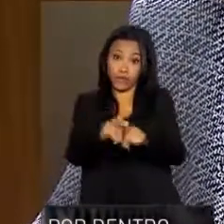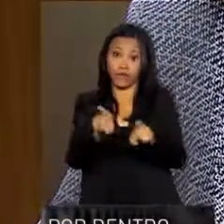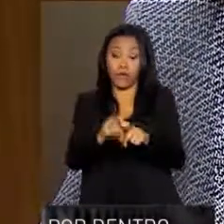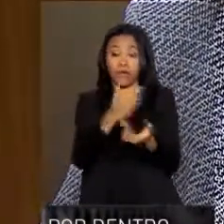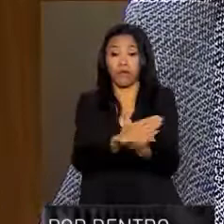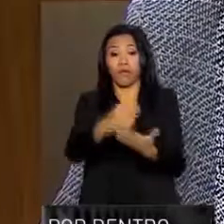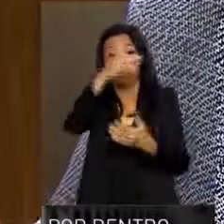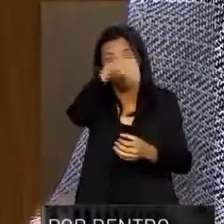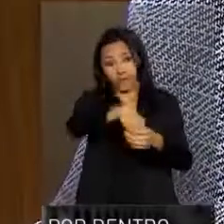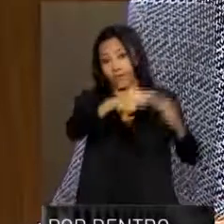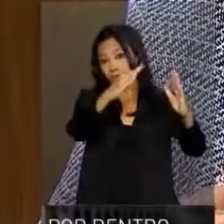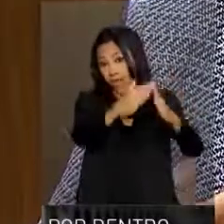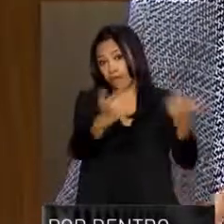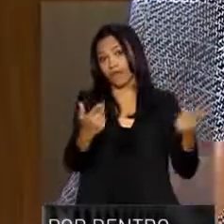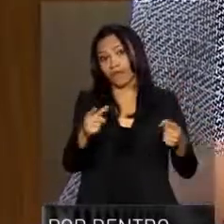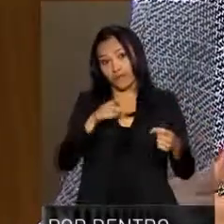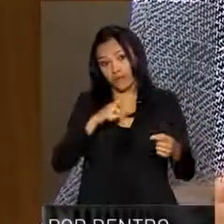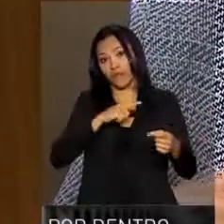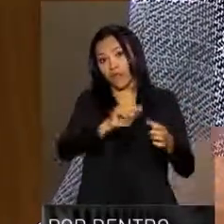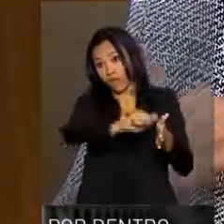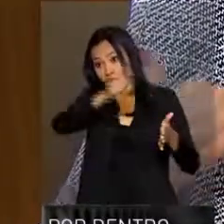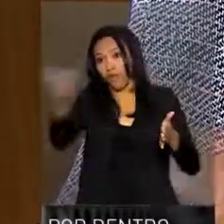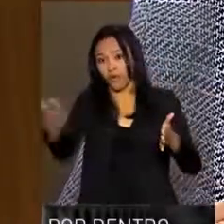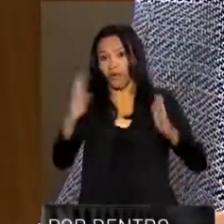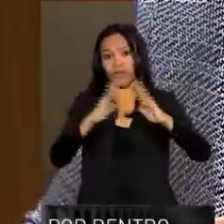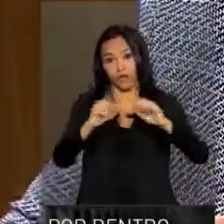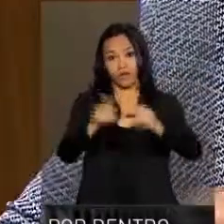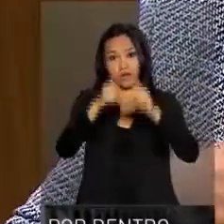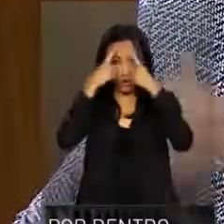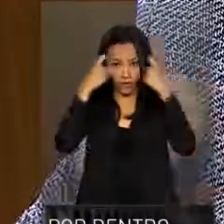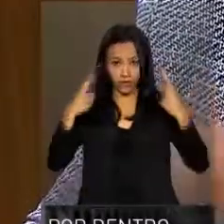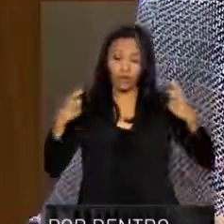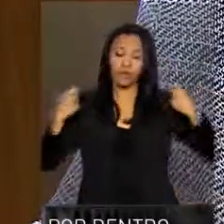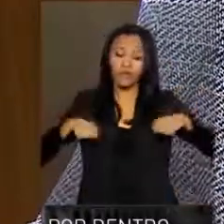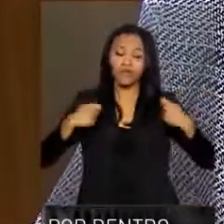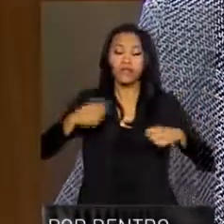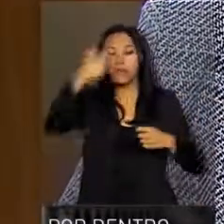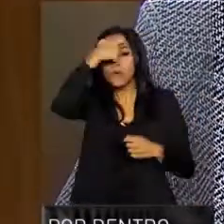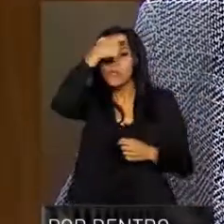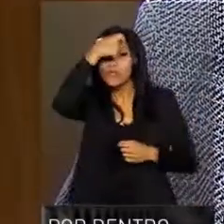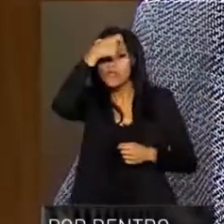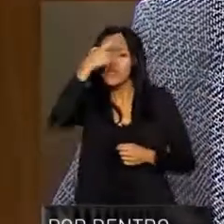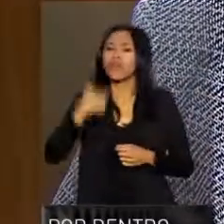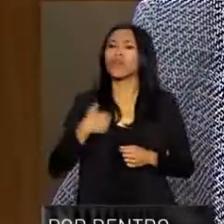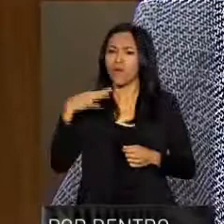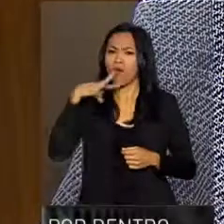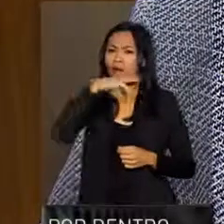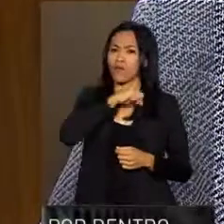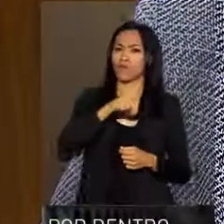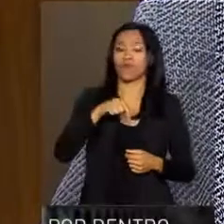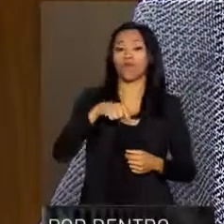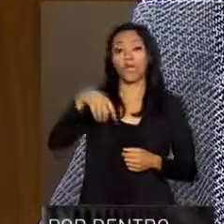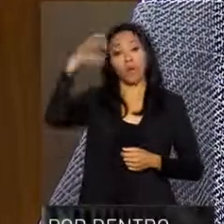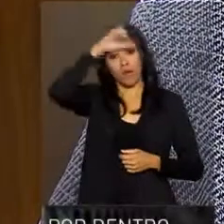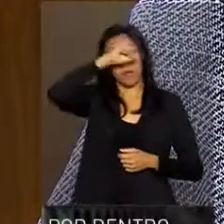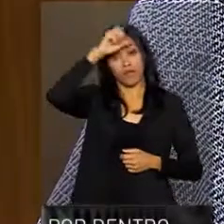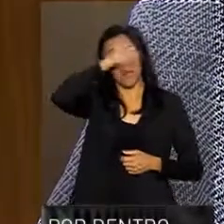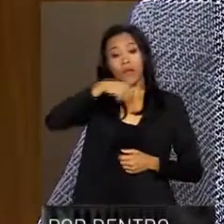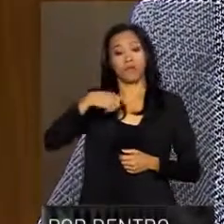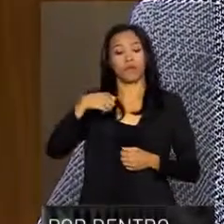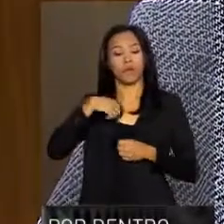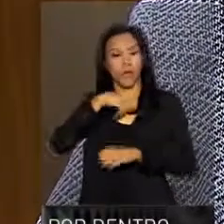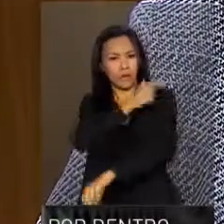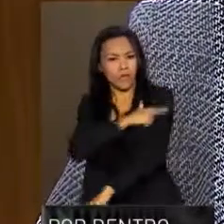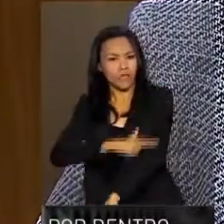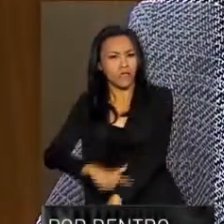você tem fora também então é uma situação que depende de nós é essa conscientização acho que a educação é fundamental por isso